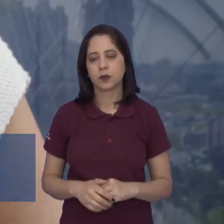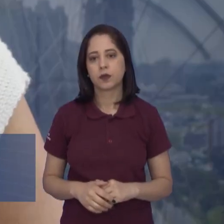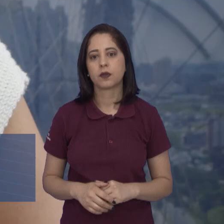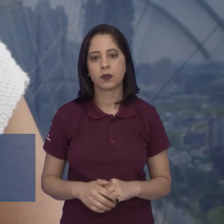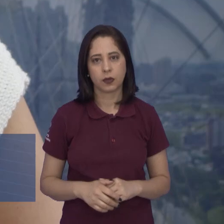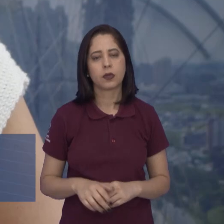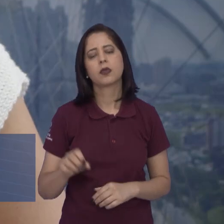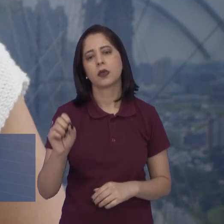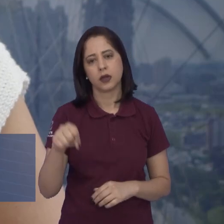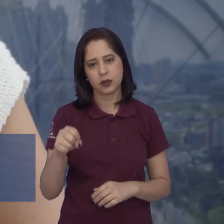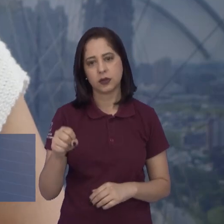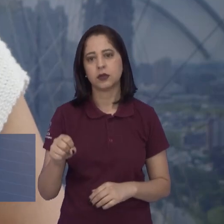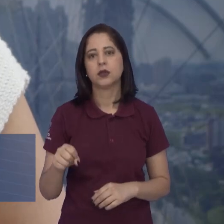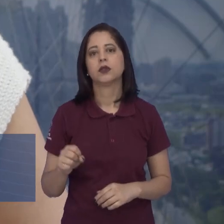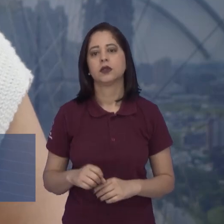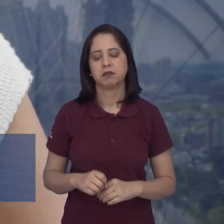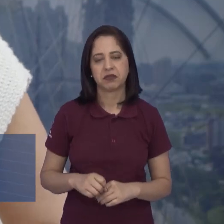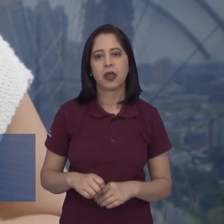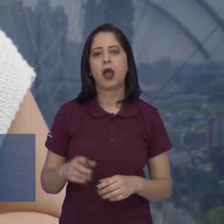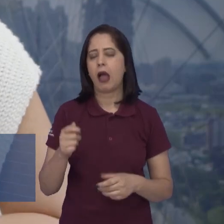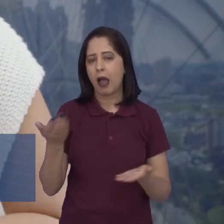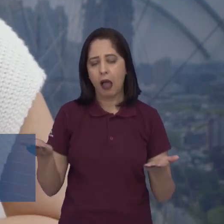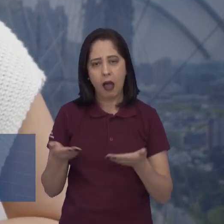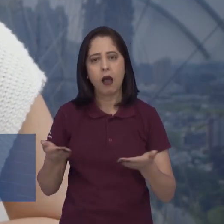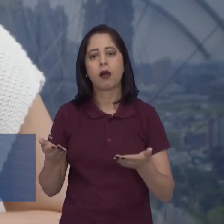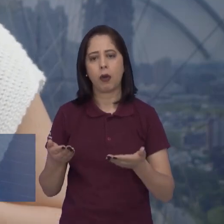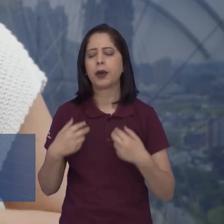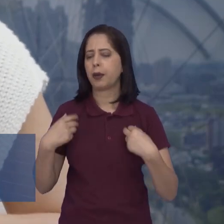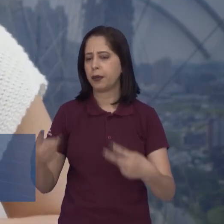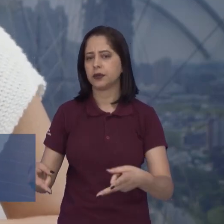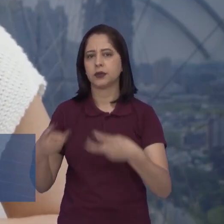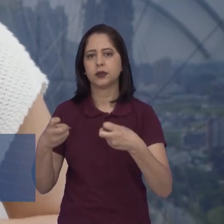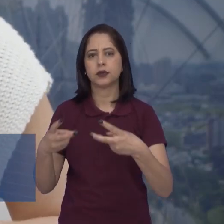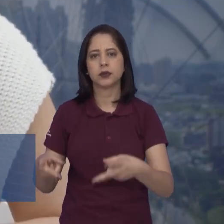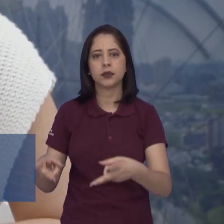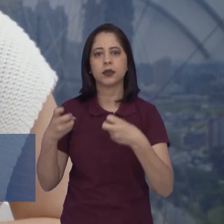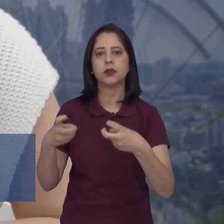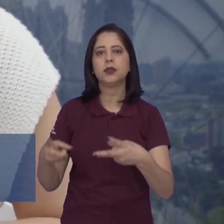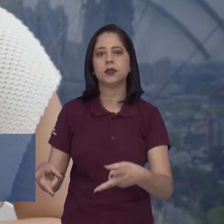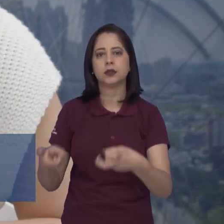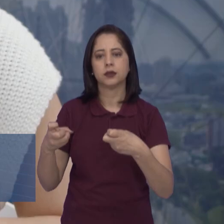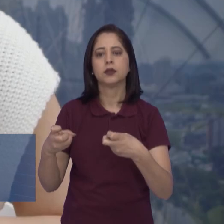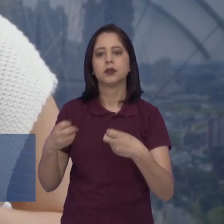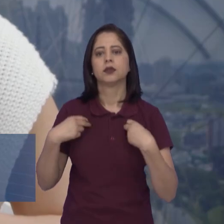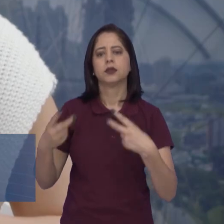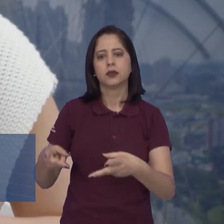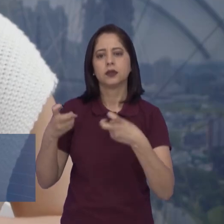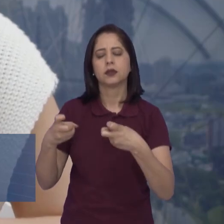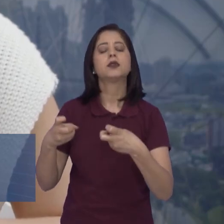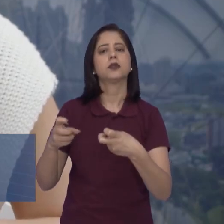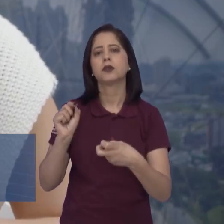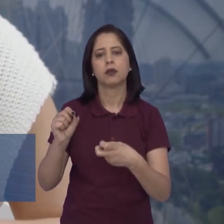essa tendência ela é um grande debate, principalmente acho que dentro da academia, digamos assim. Porque o que